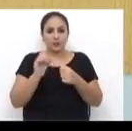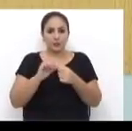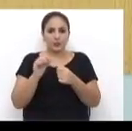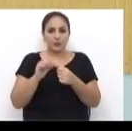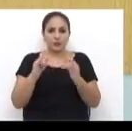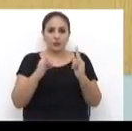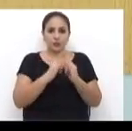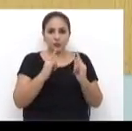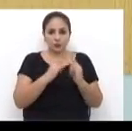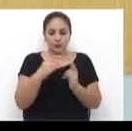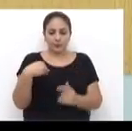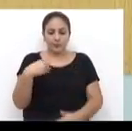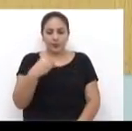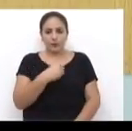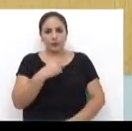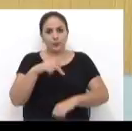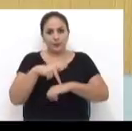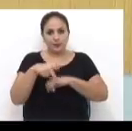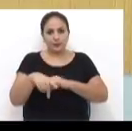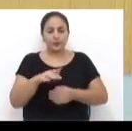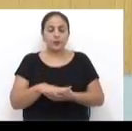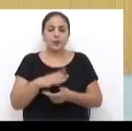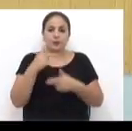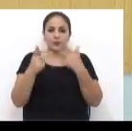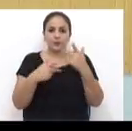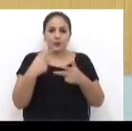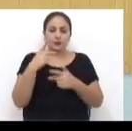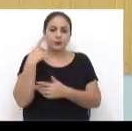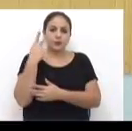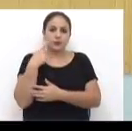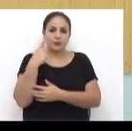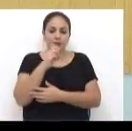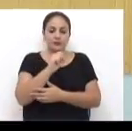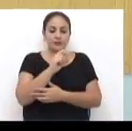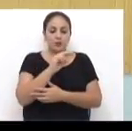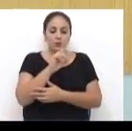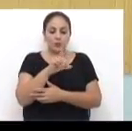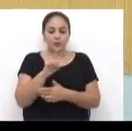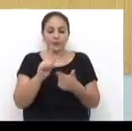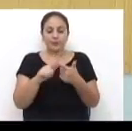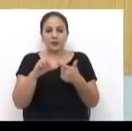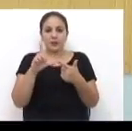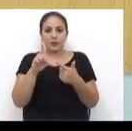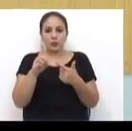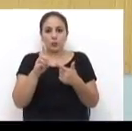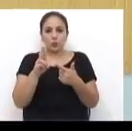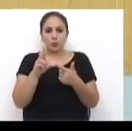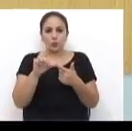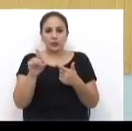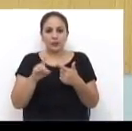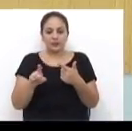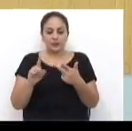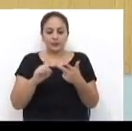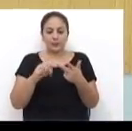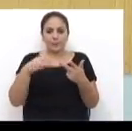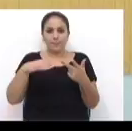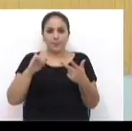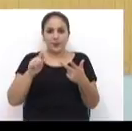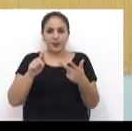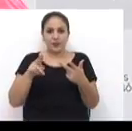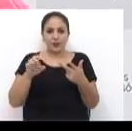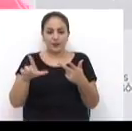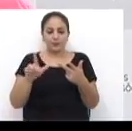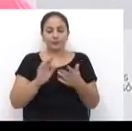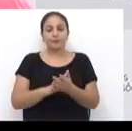Médico Legal de Passo Fundo. Em sessão plenária, o assunto foi tema dos pronunciamentos dos vereadores Saul Spinelli e Luiz Miguel